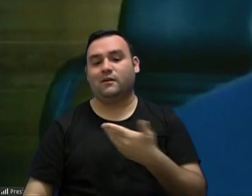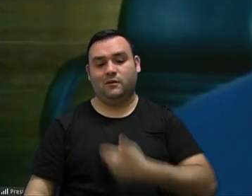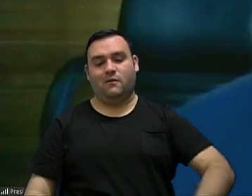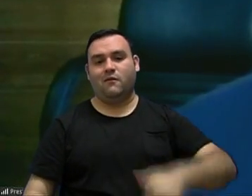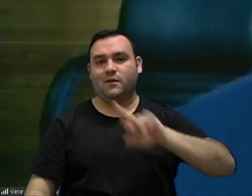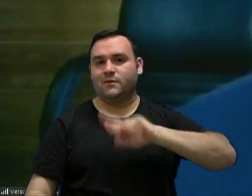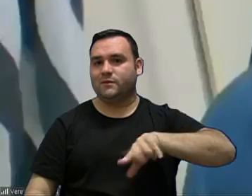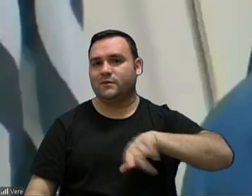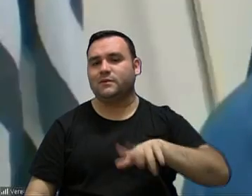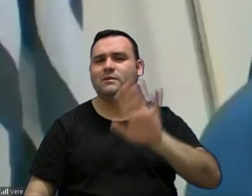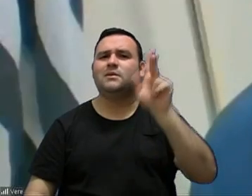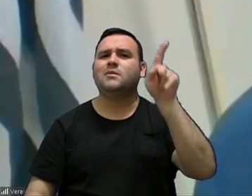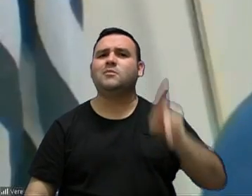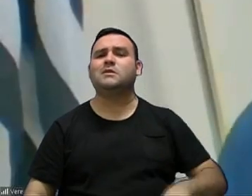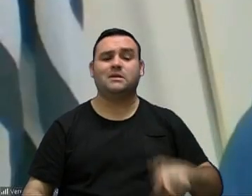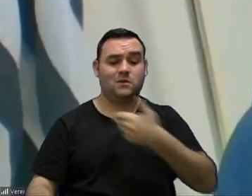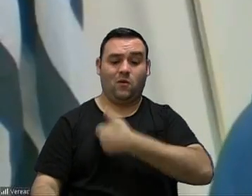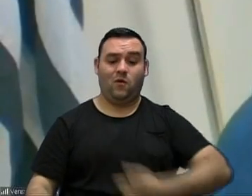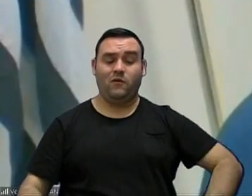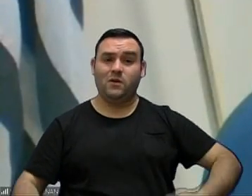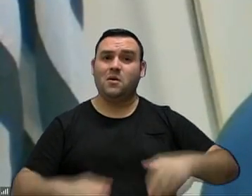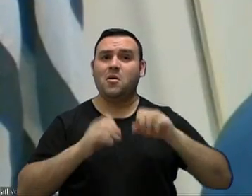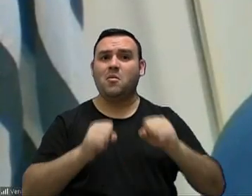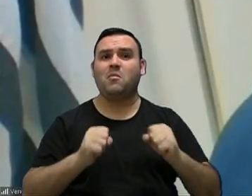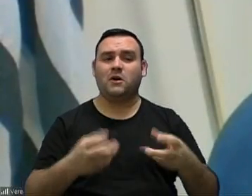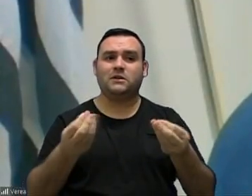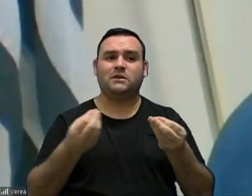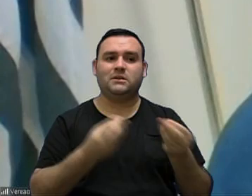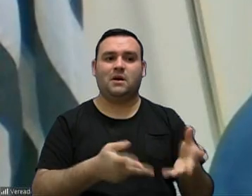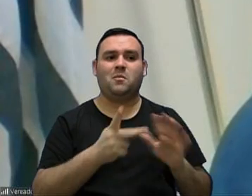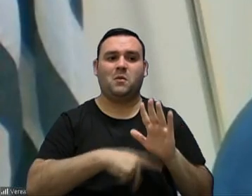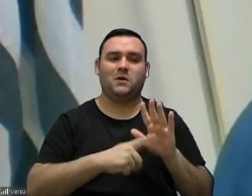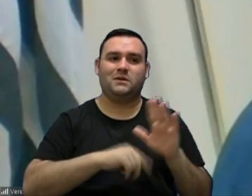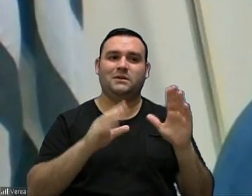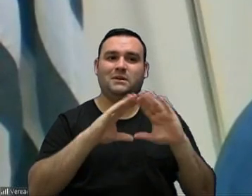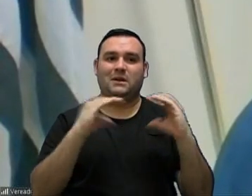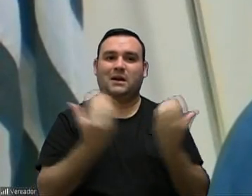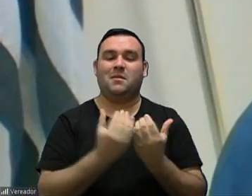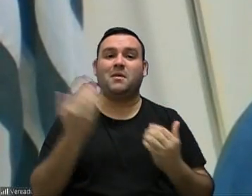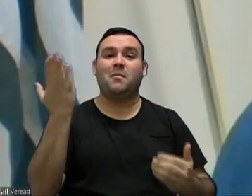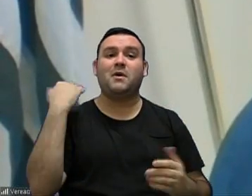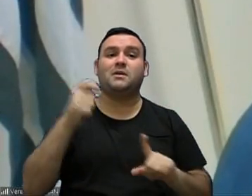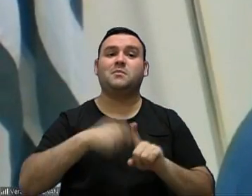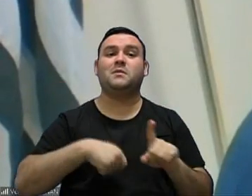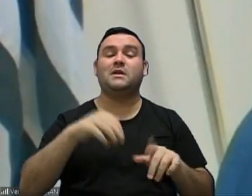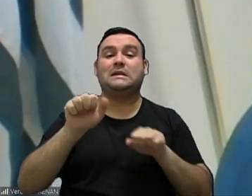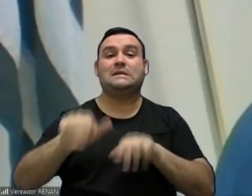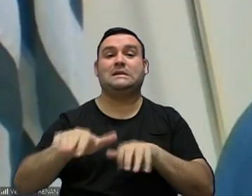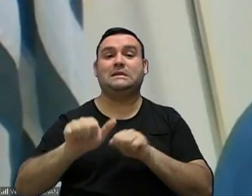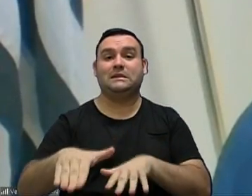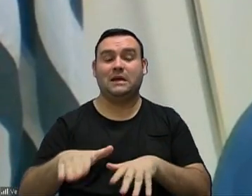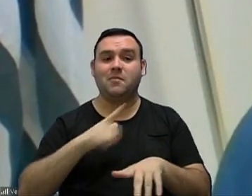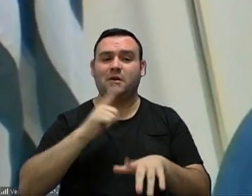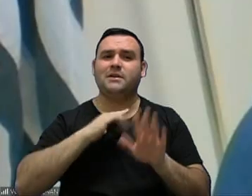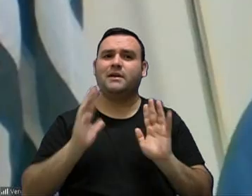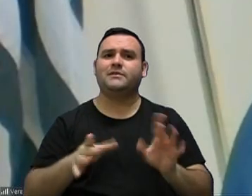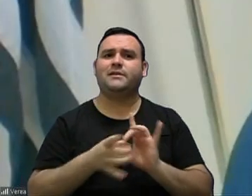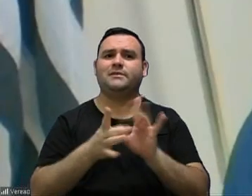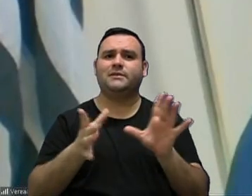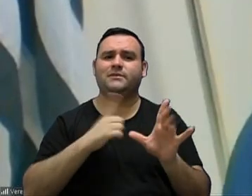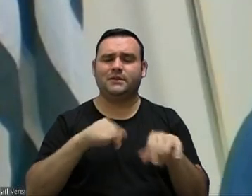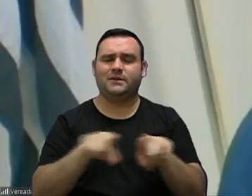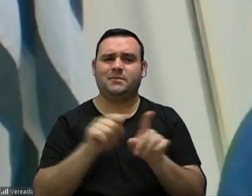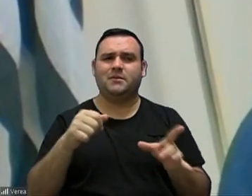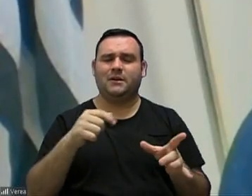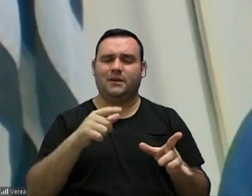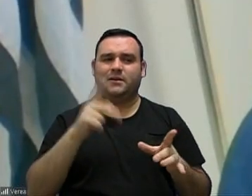governo. Presidente, o governo poderia ter mandado esse projeto para casa em novembro. Em setembro estava sancionado a